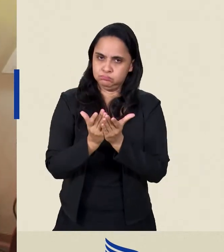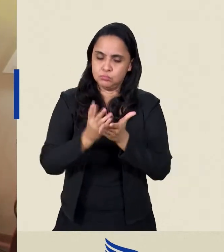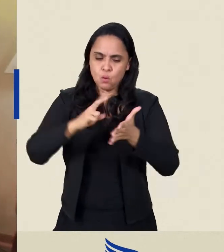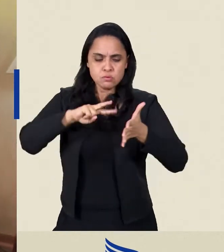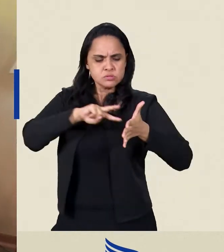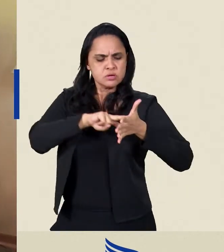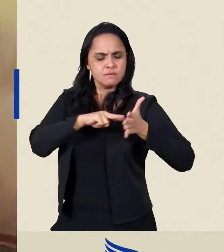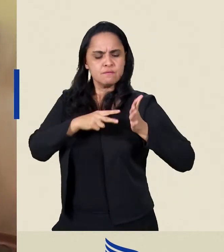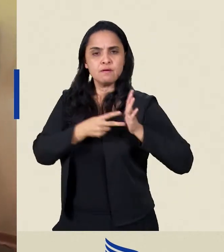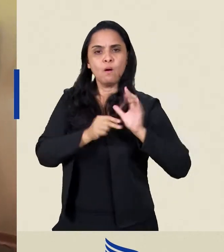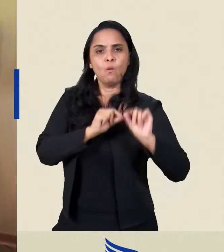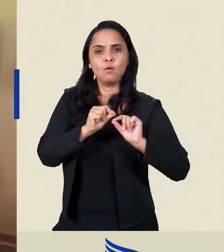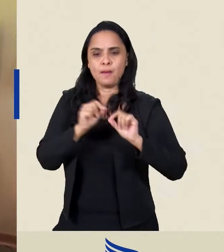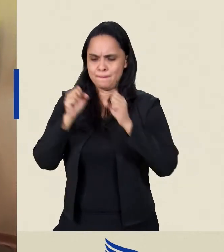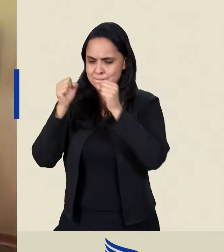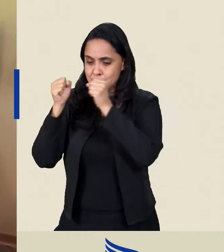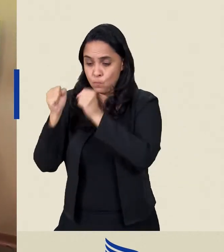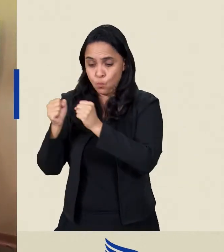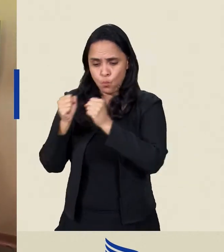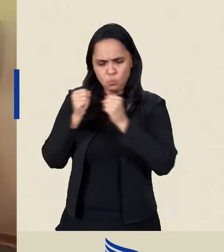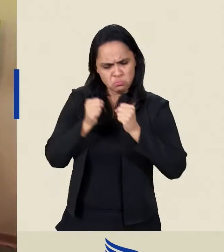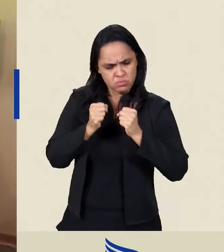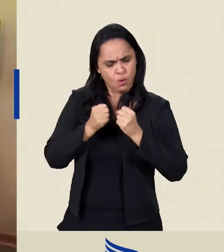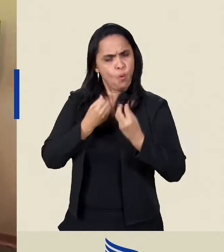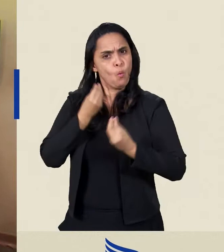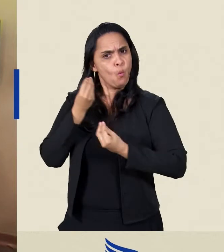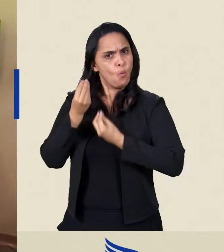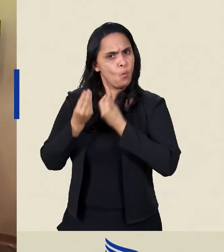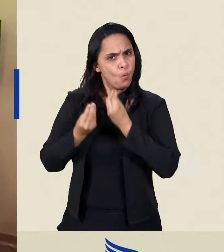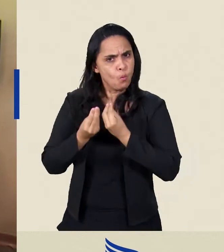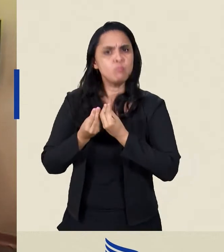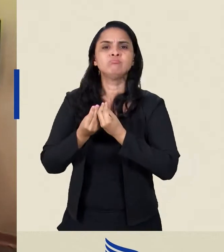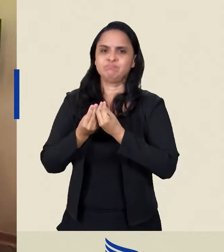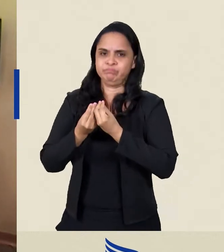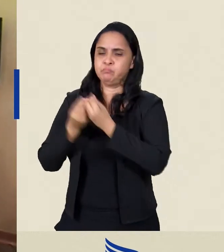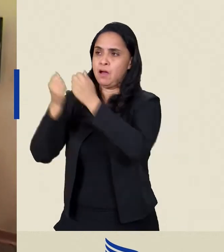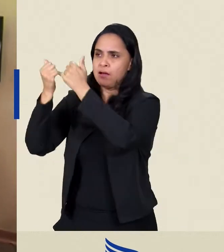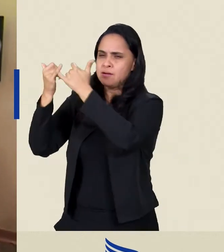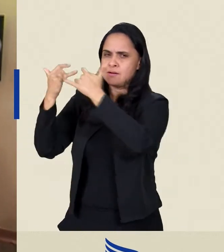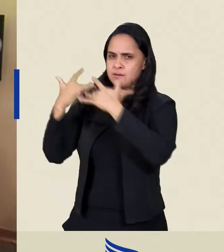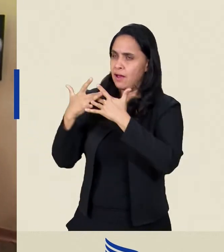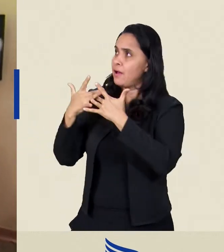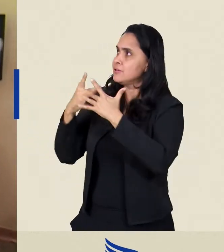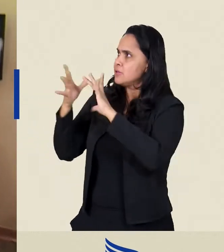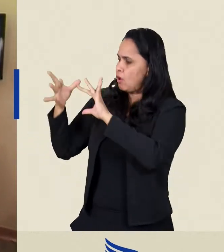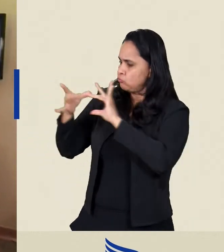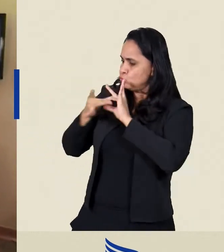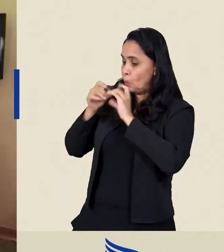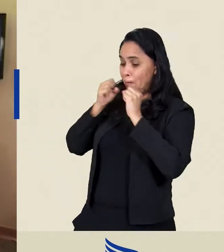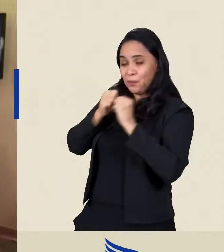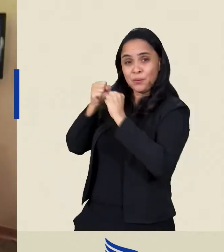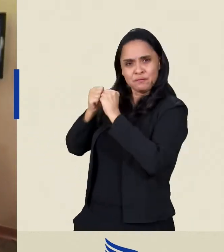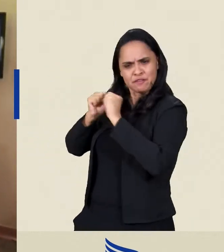poder. Graça também é poder para fazermos a vontade de Deus.